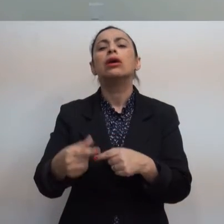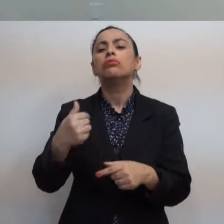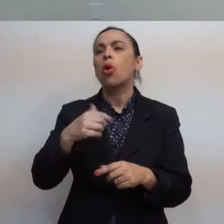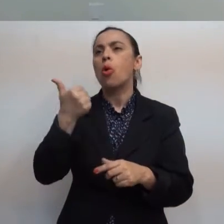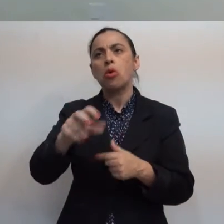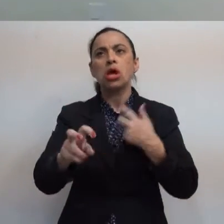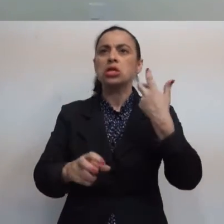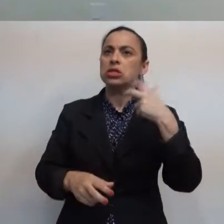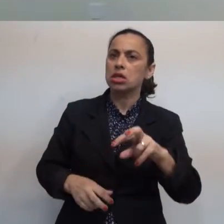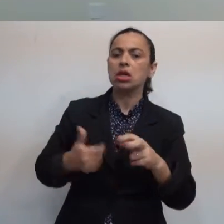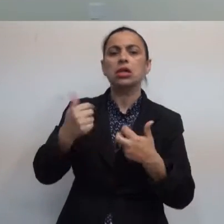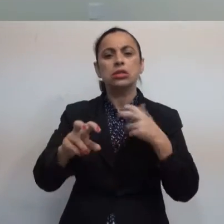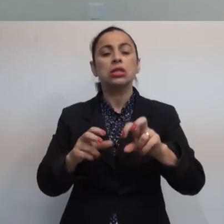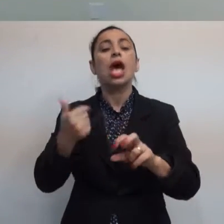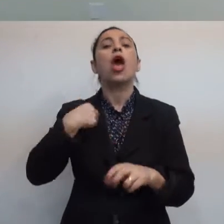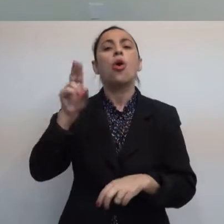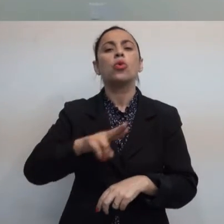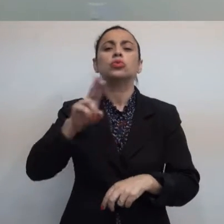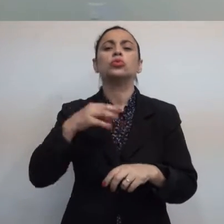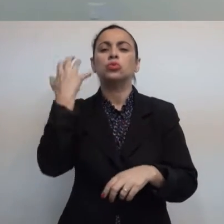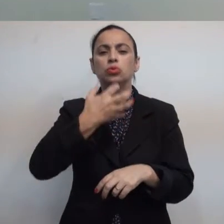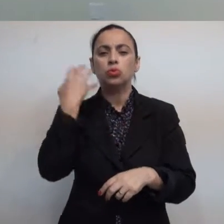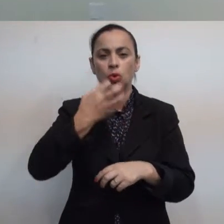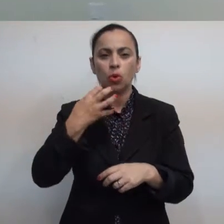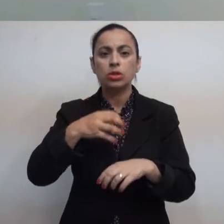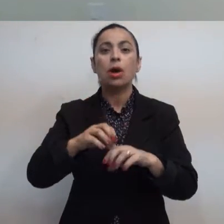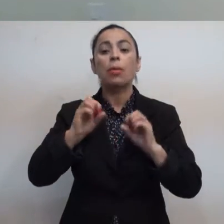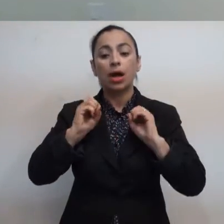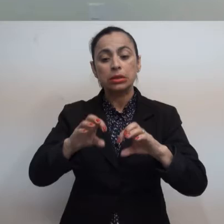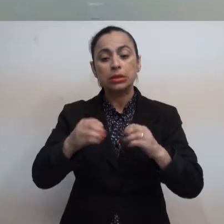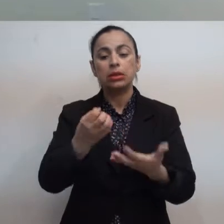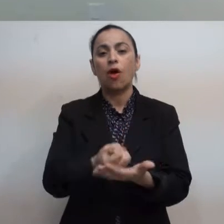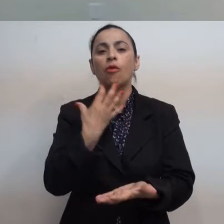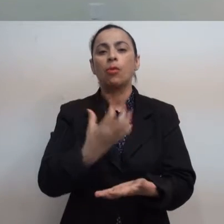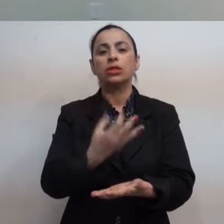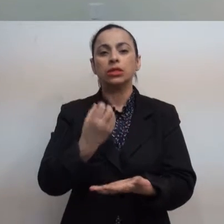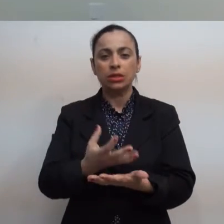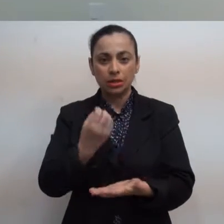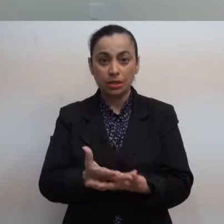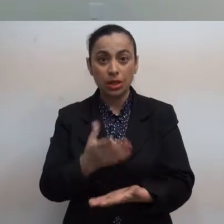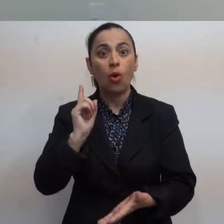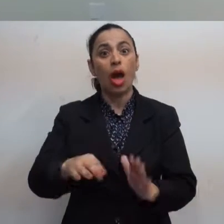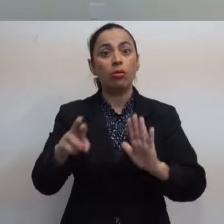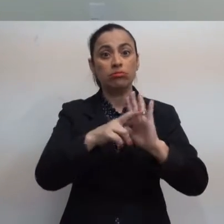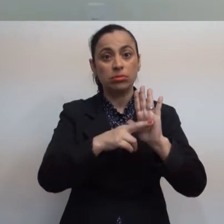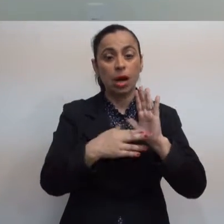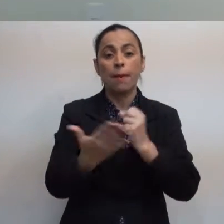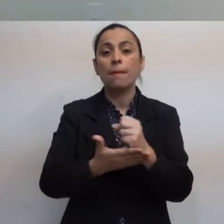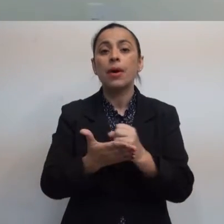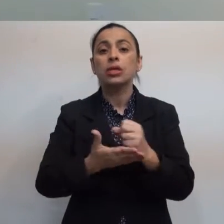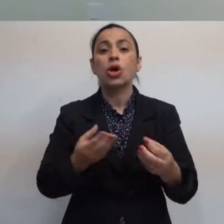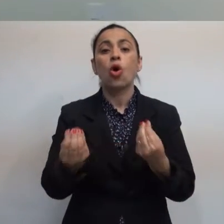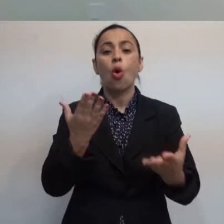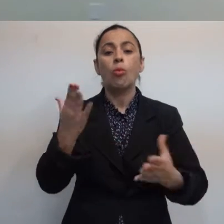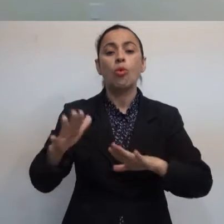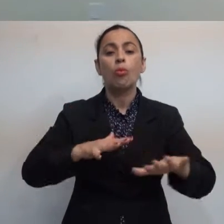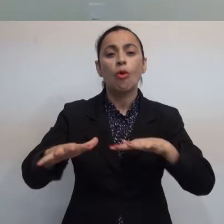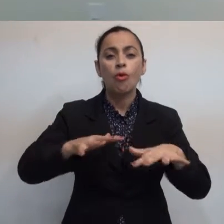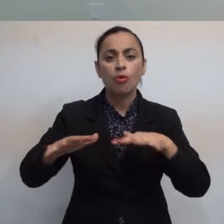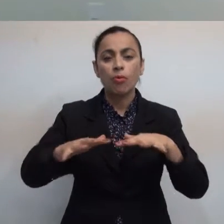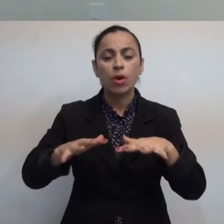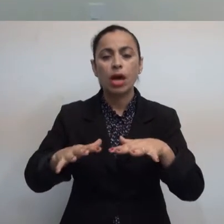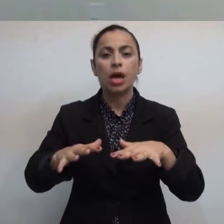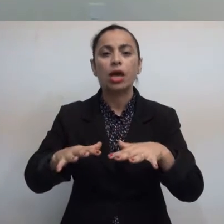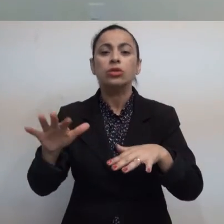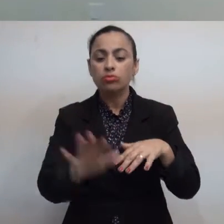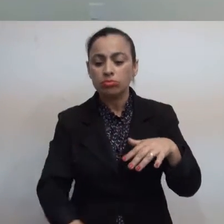semana, uma vez quinzenalmente, eu trabalhava com a música para alfabetização, porque é o princípio básico do